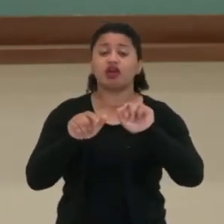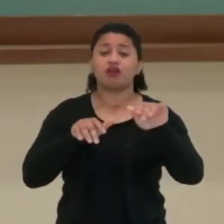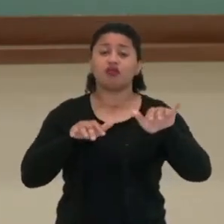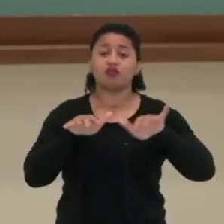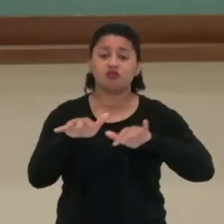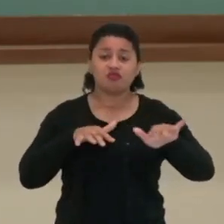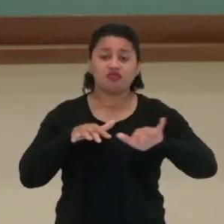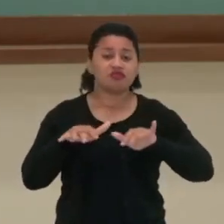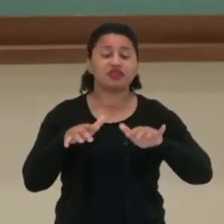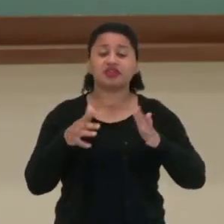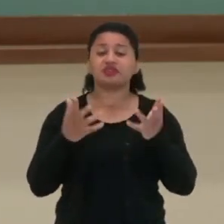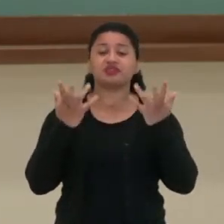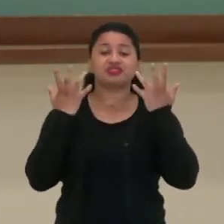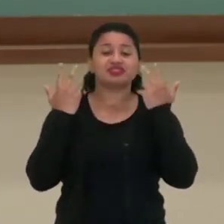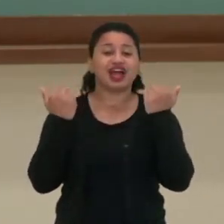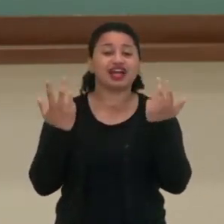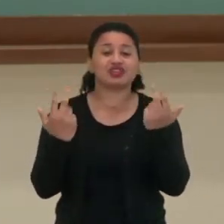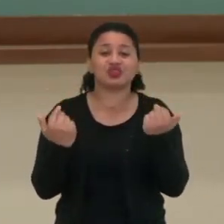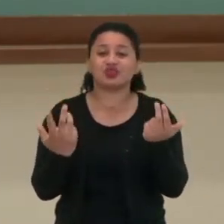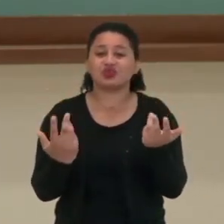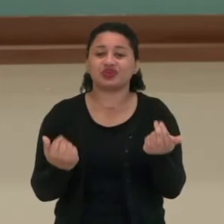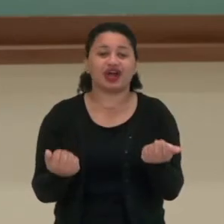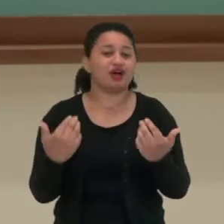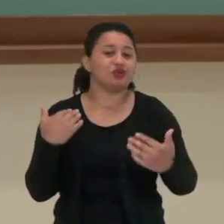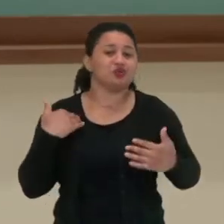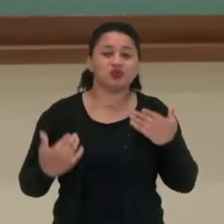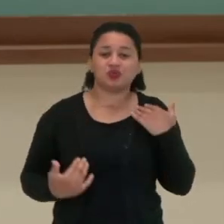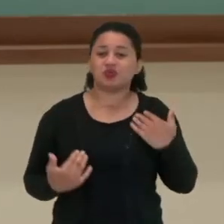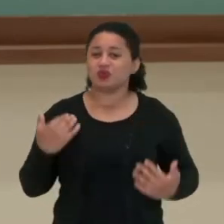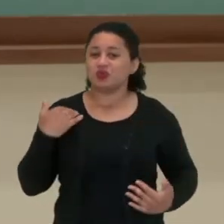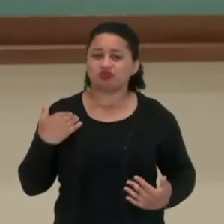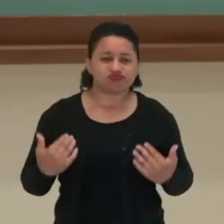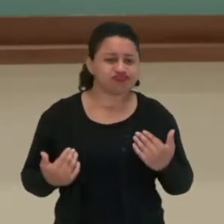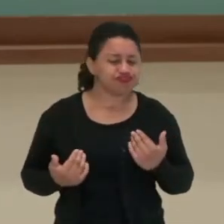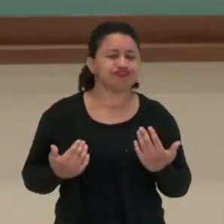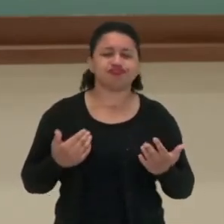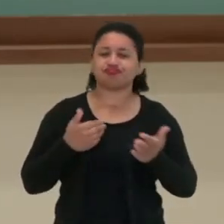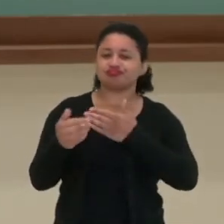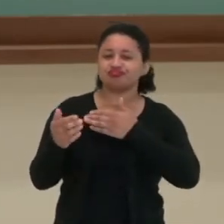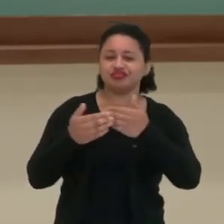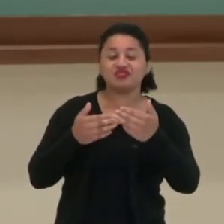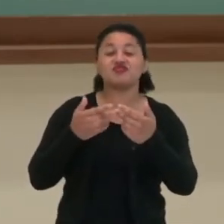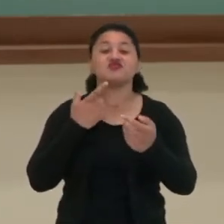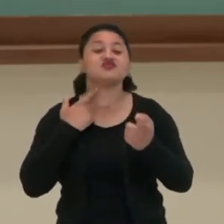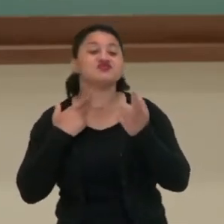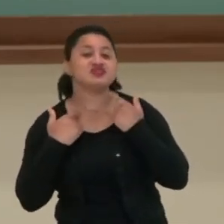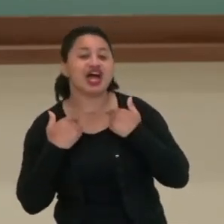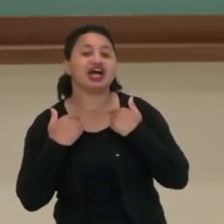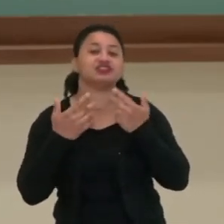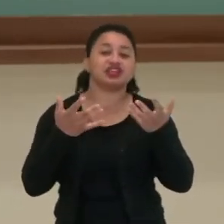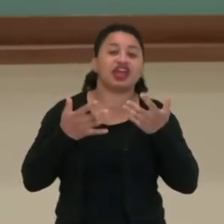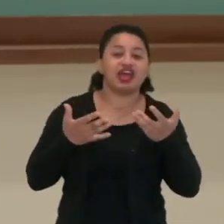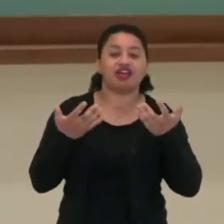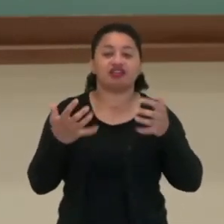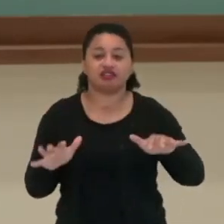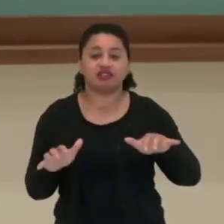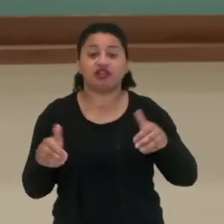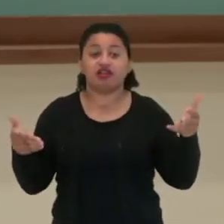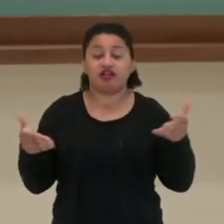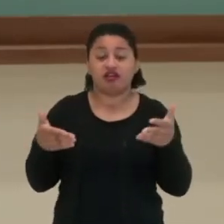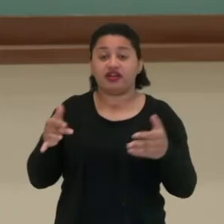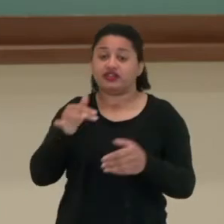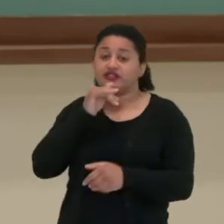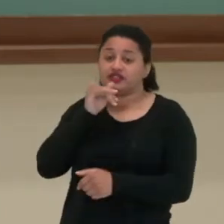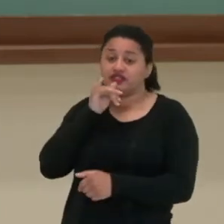movimentos involuntários do nosso corpo. Independe da nossa vontade. Por exemplo, agora eu estou